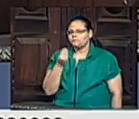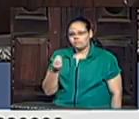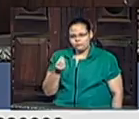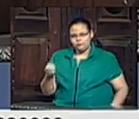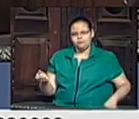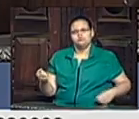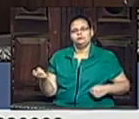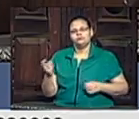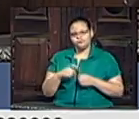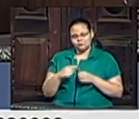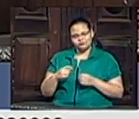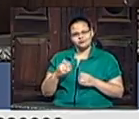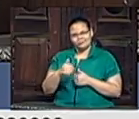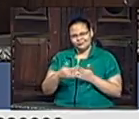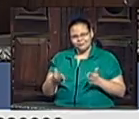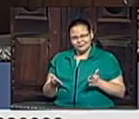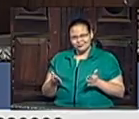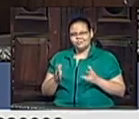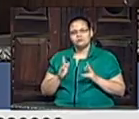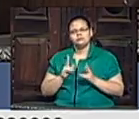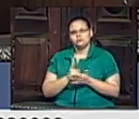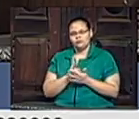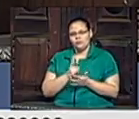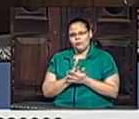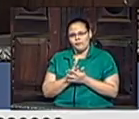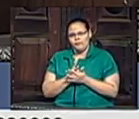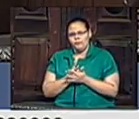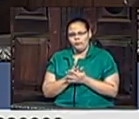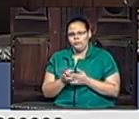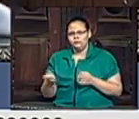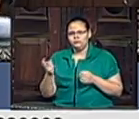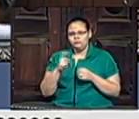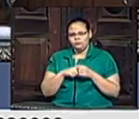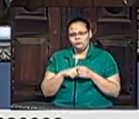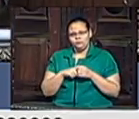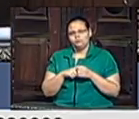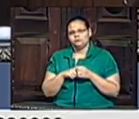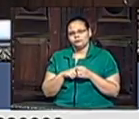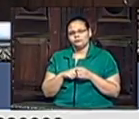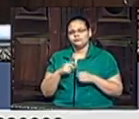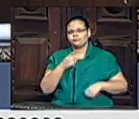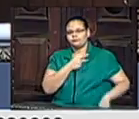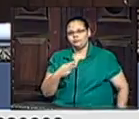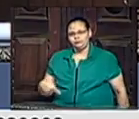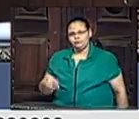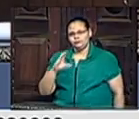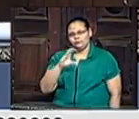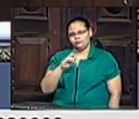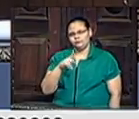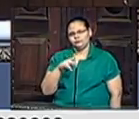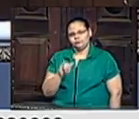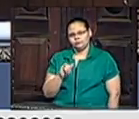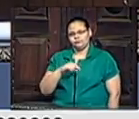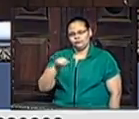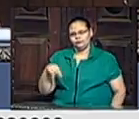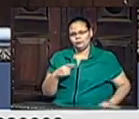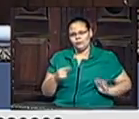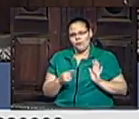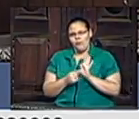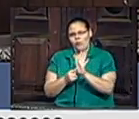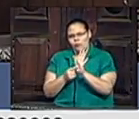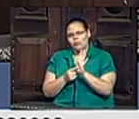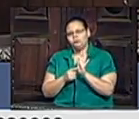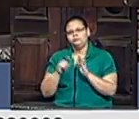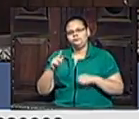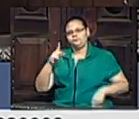dessa maneira. Por isso a CPI que nós apresentamos, e aí eu concluo, presidente, a CPI que nós apresentamos, a bancada do